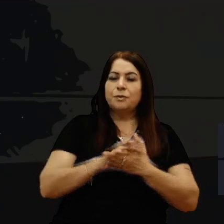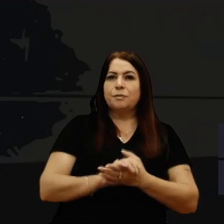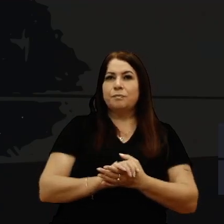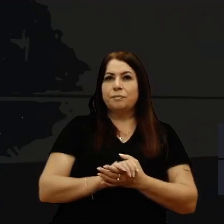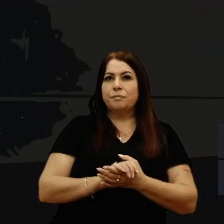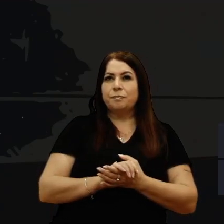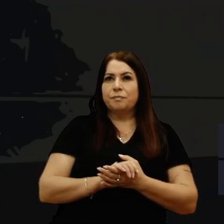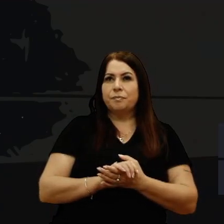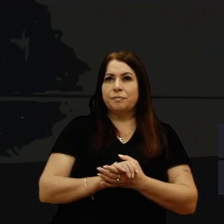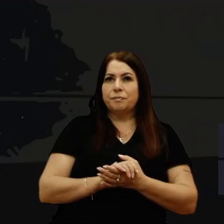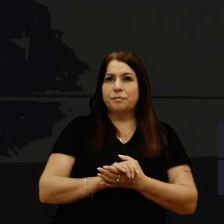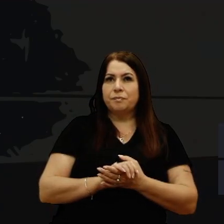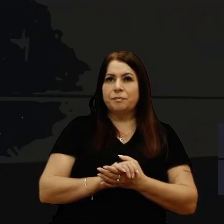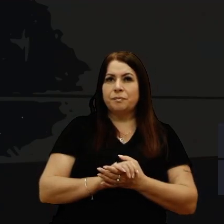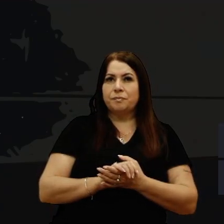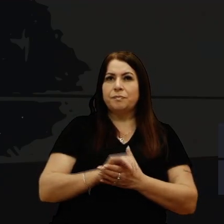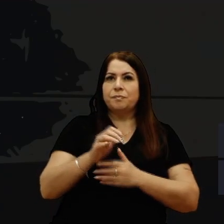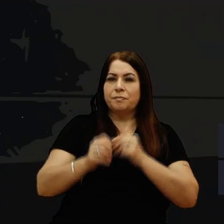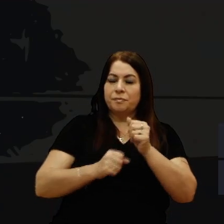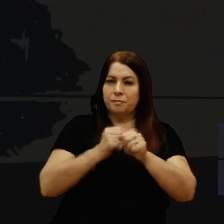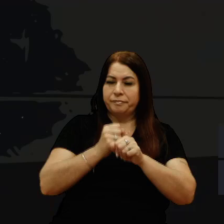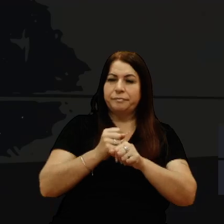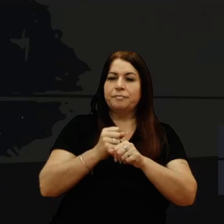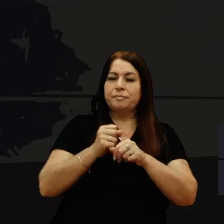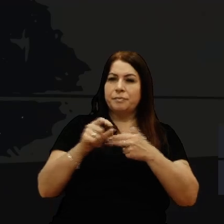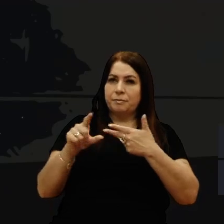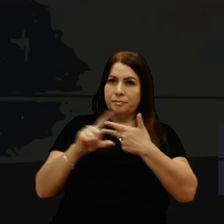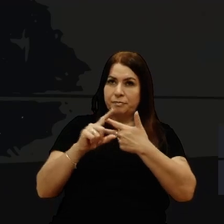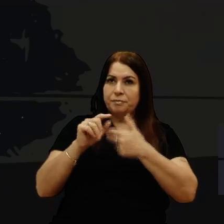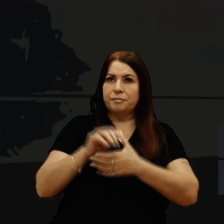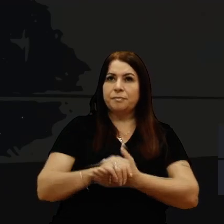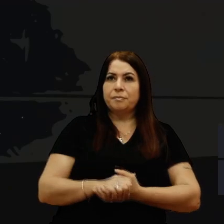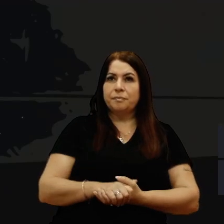durante esse ano de legislatura.